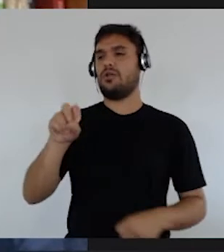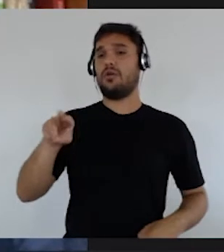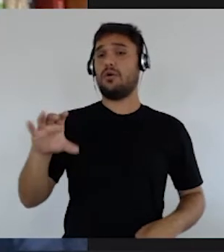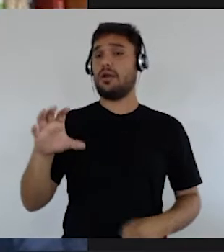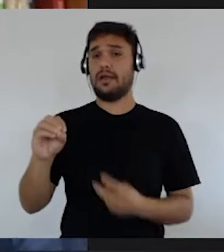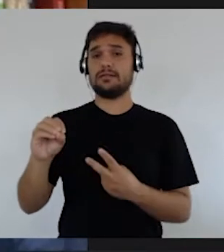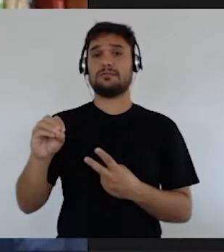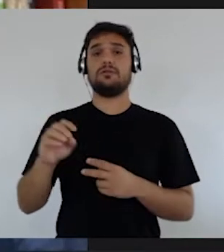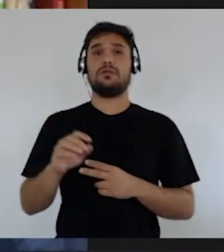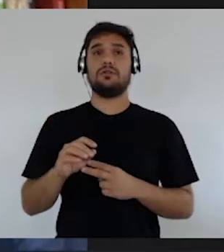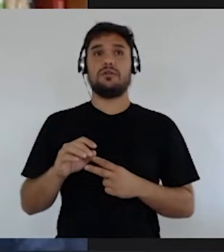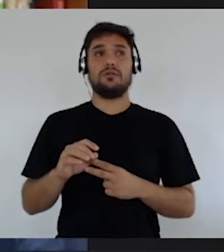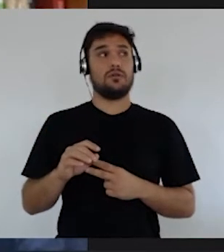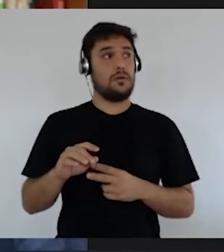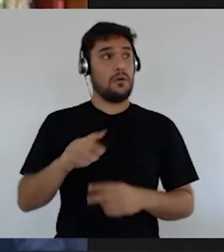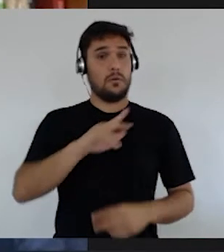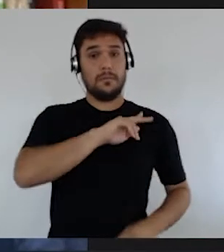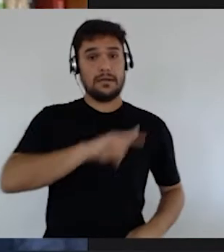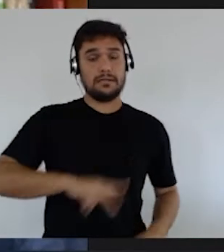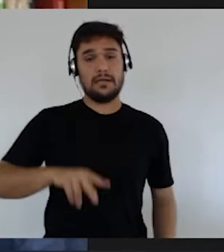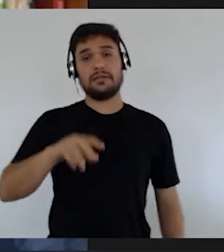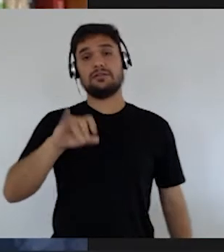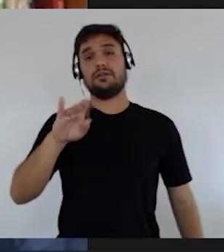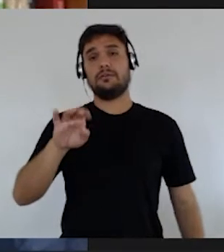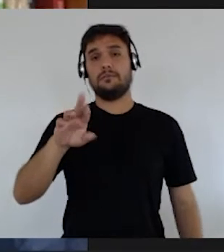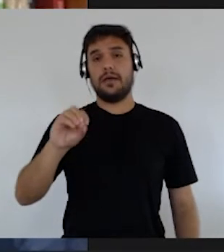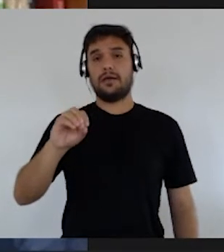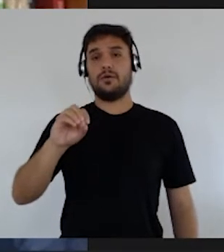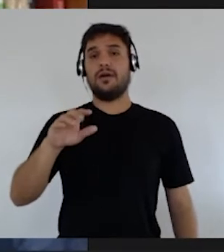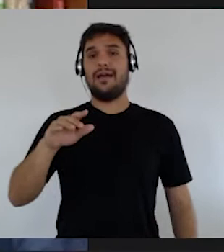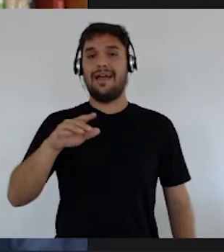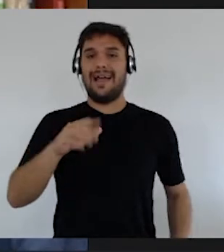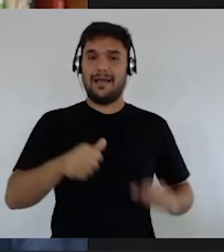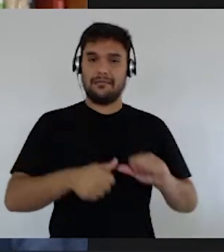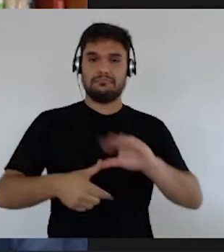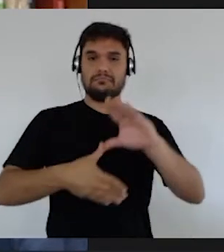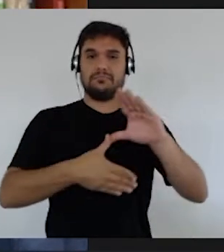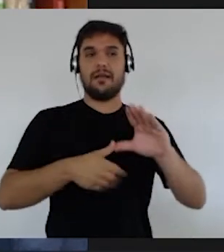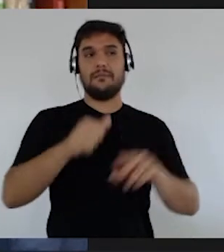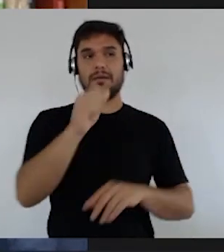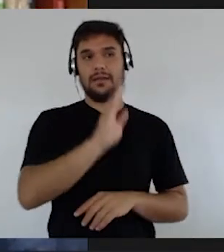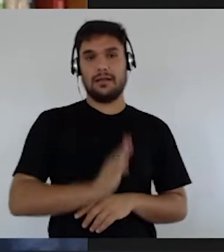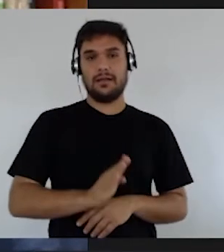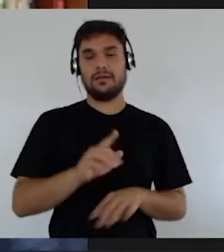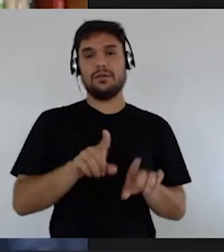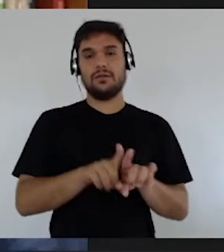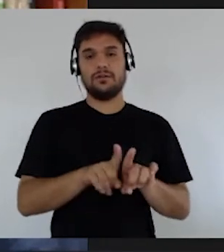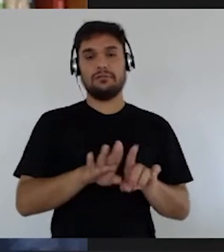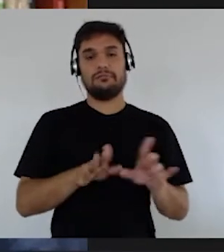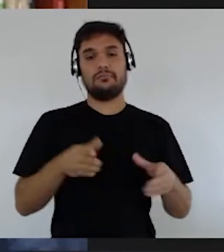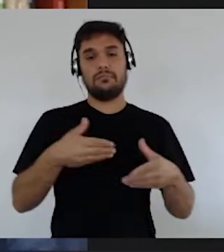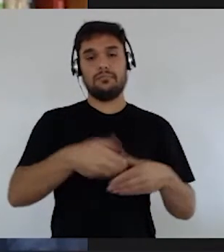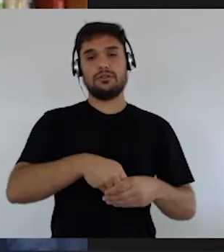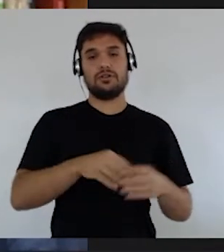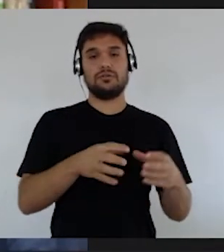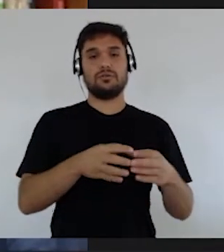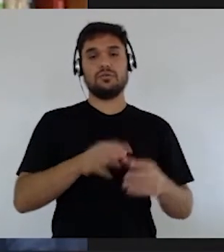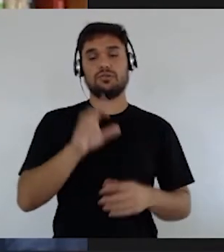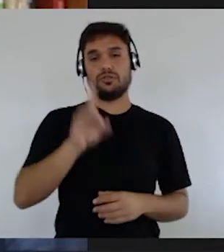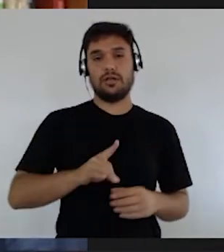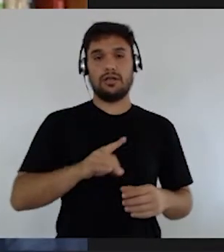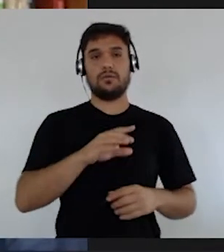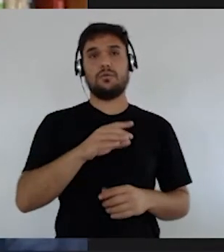Rosa Vadel, meu presidente do Instituto Ibero-Americano de Direito Processual, do qual eu integro também a diretoria da